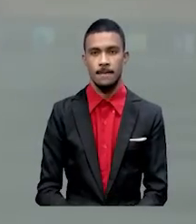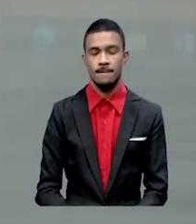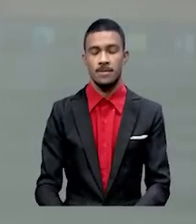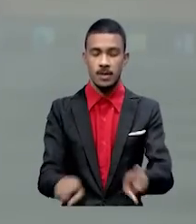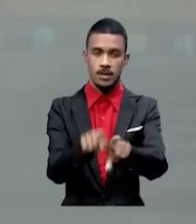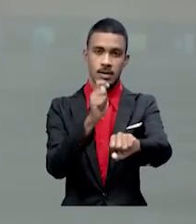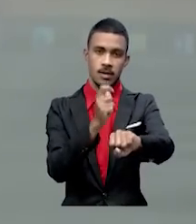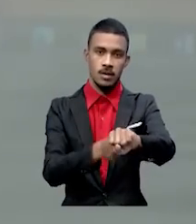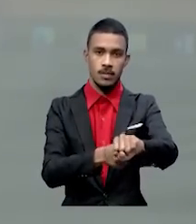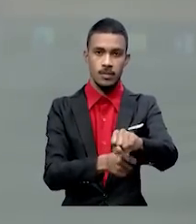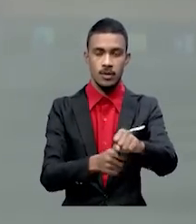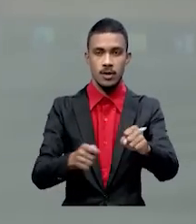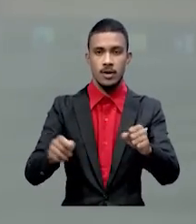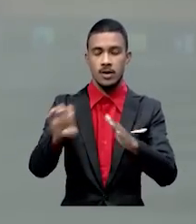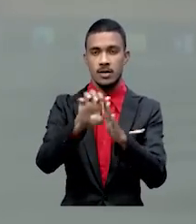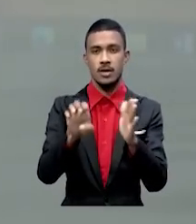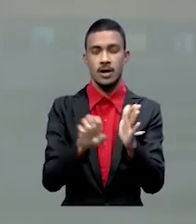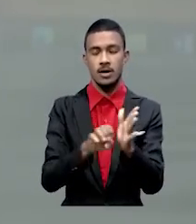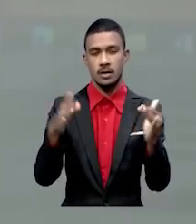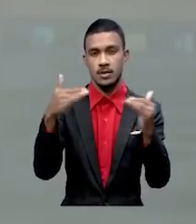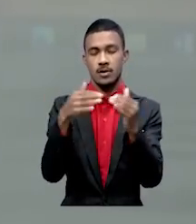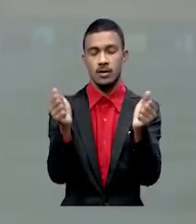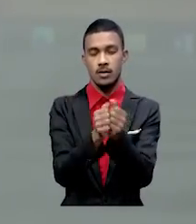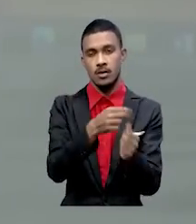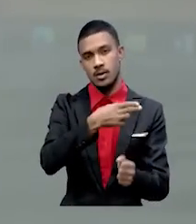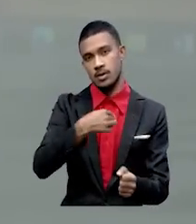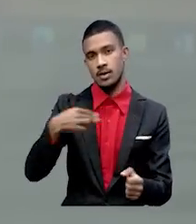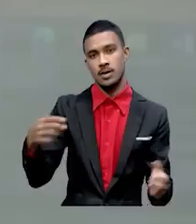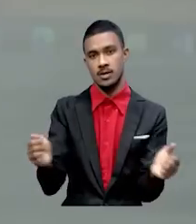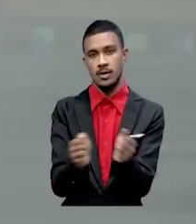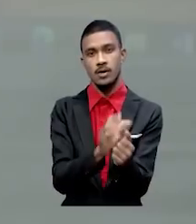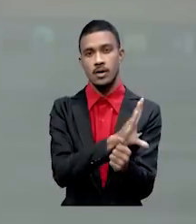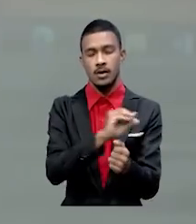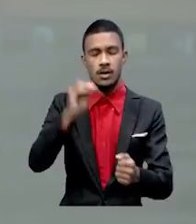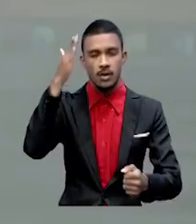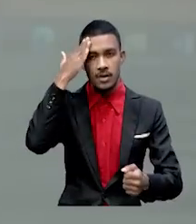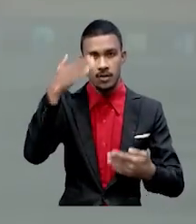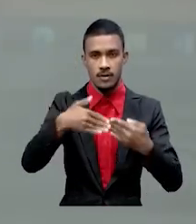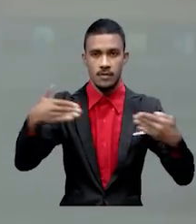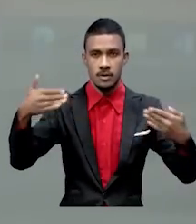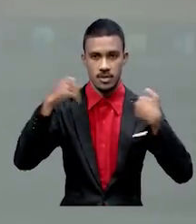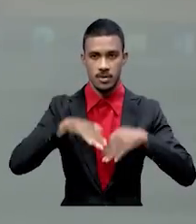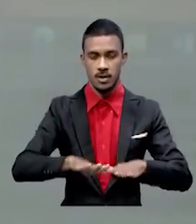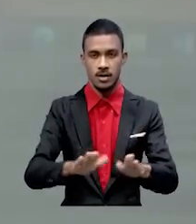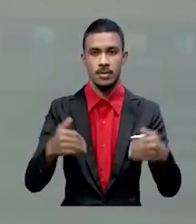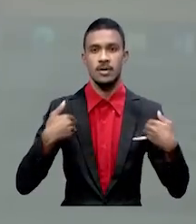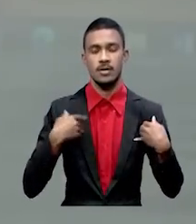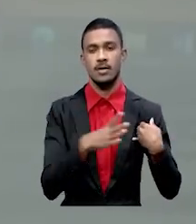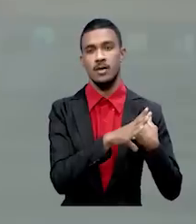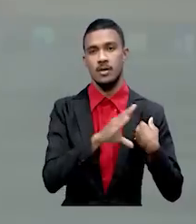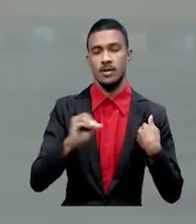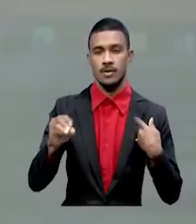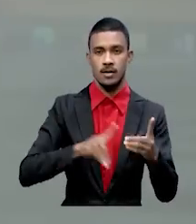momento, estamos em discussão com a Indonésia, também para o estabelecimento de fronteiras marítimas de acordo com o